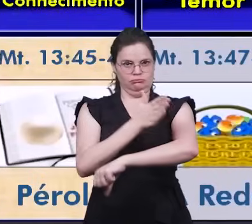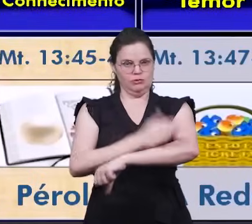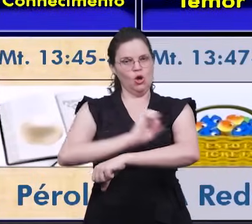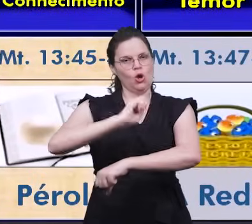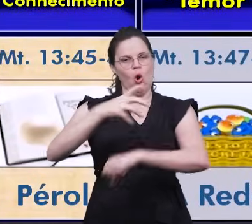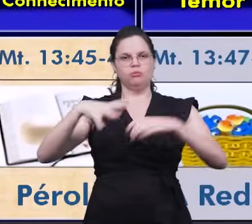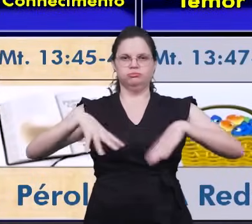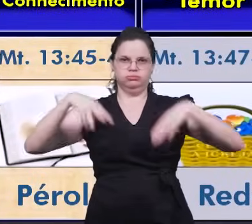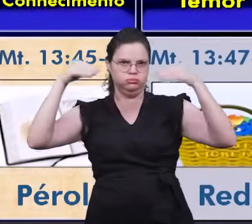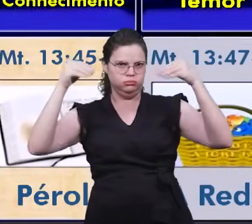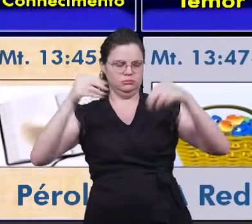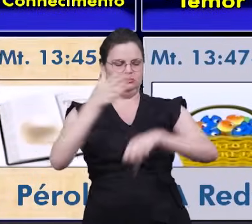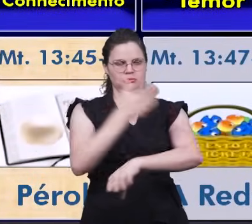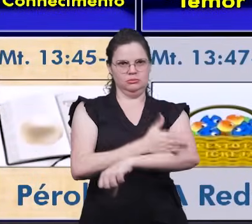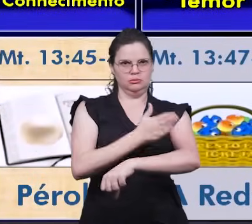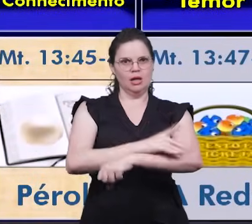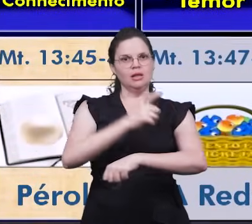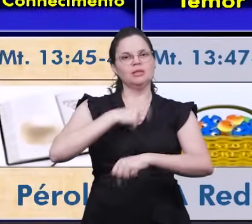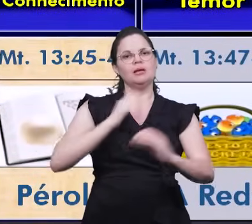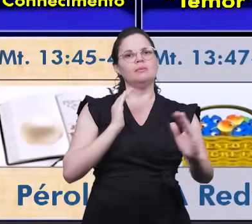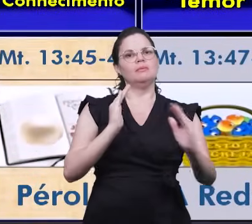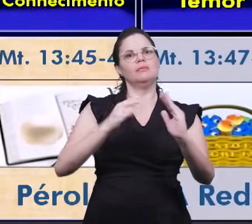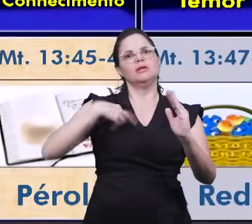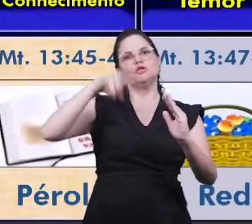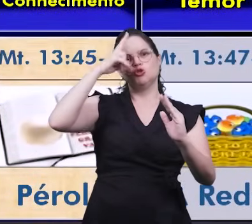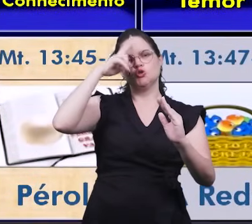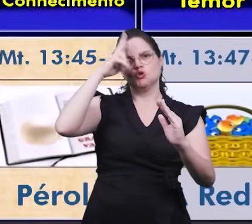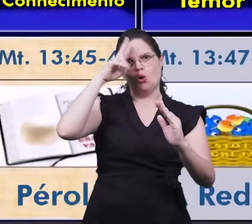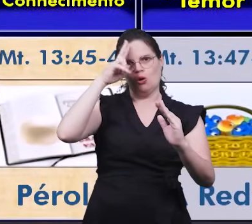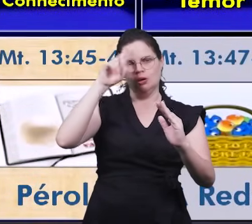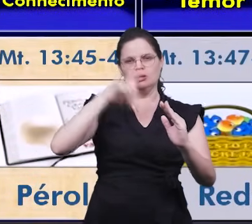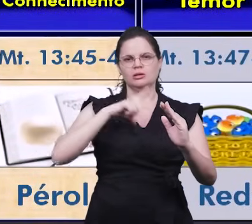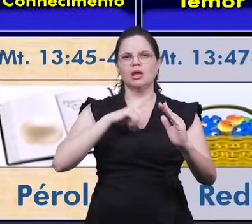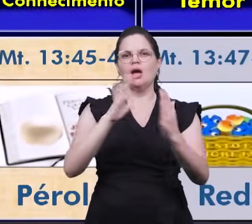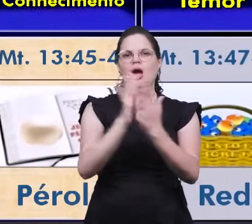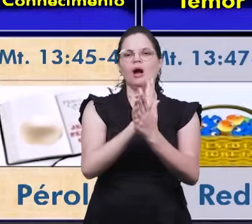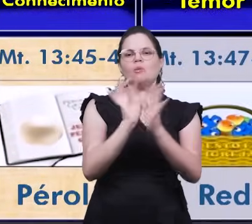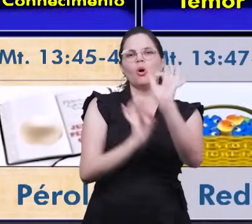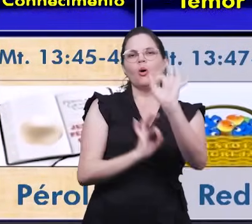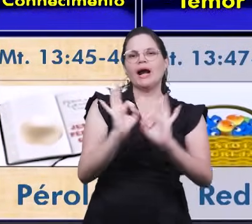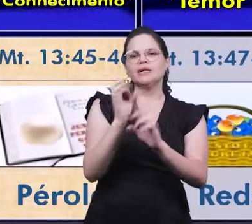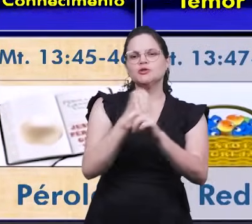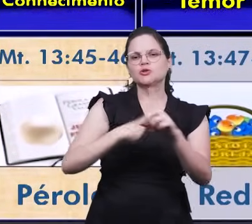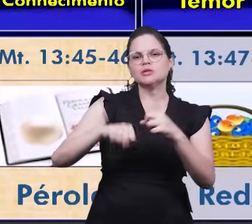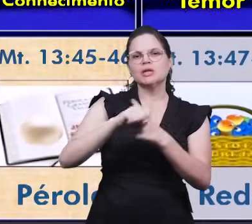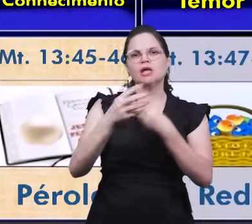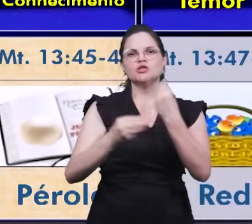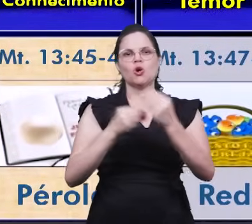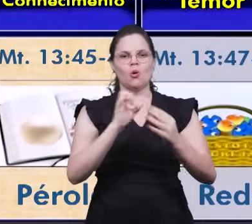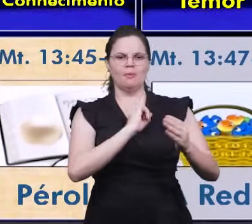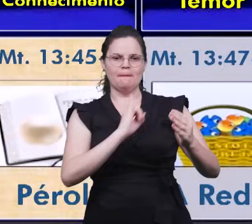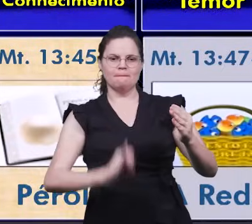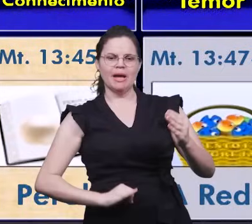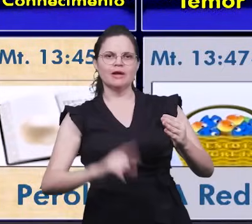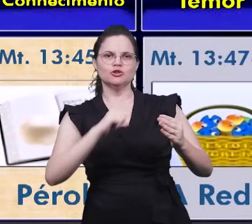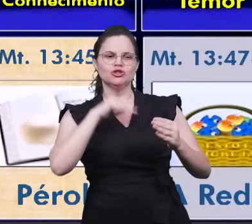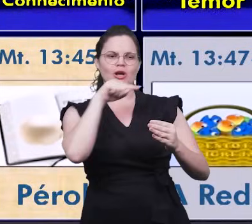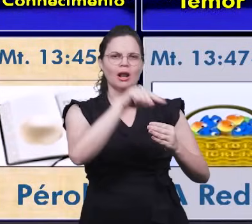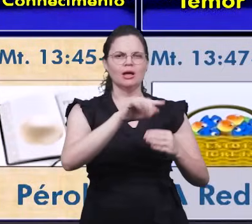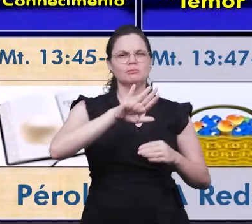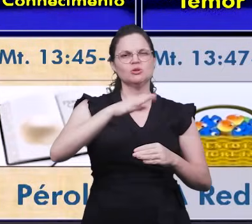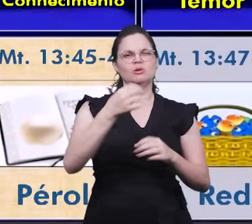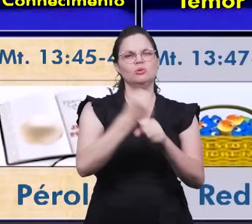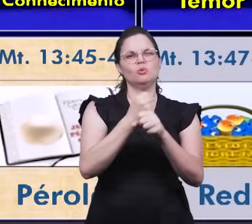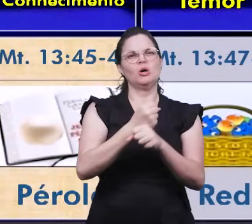porque existe uma Idade Média histórica que é ali com o fim da desorganização do Império Romano do Ocidente